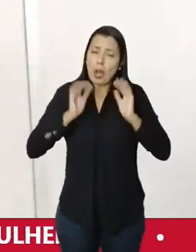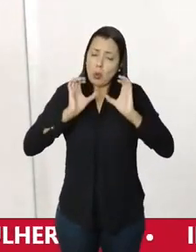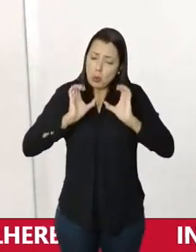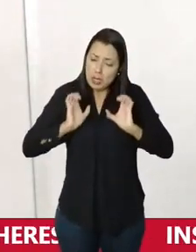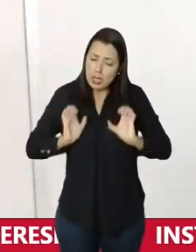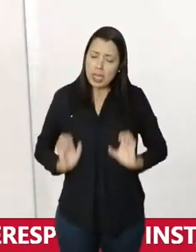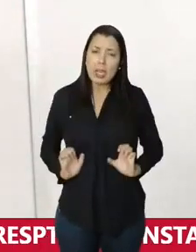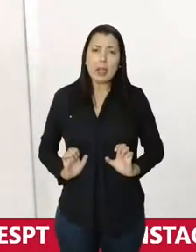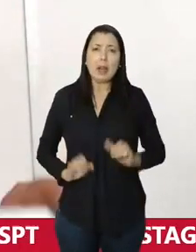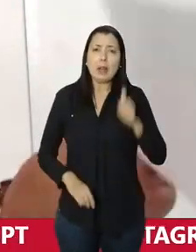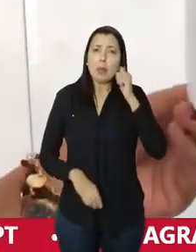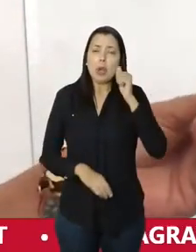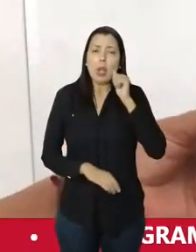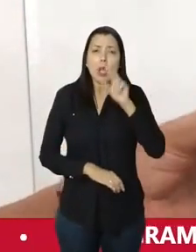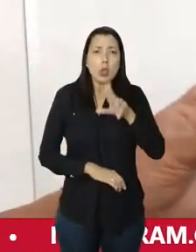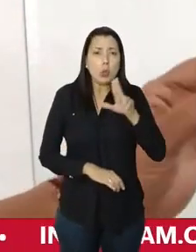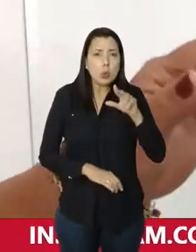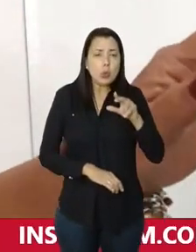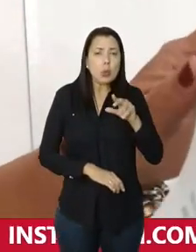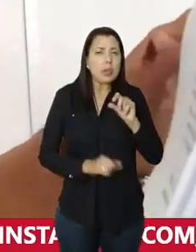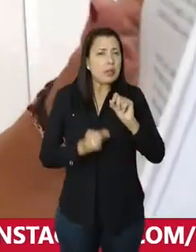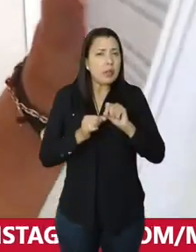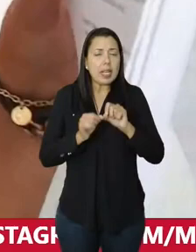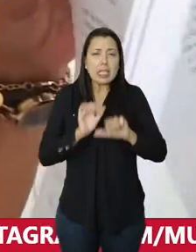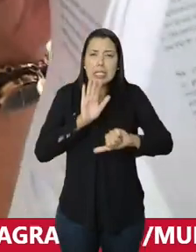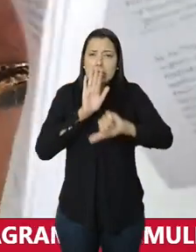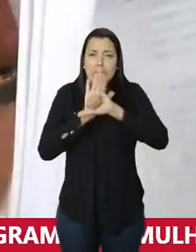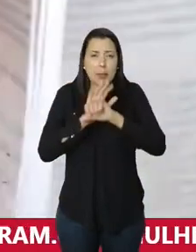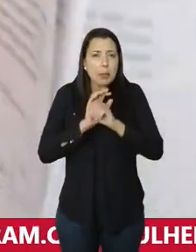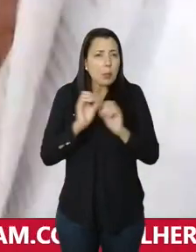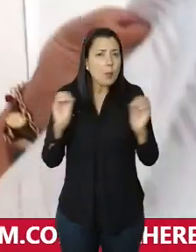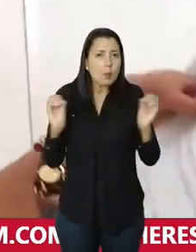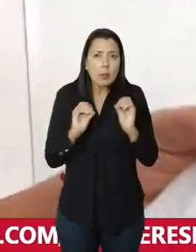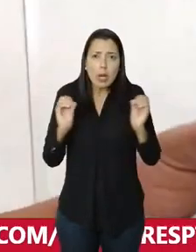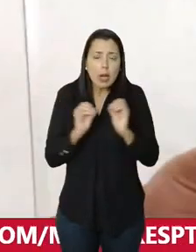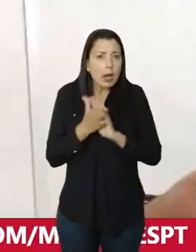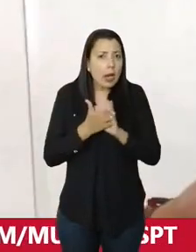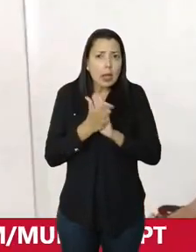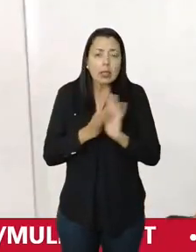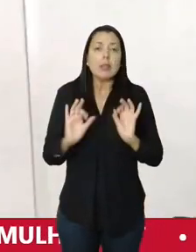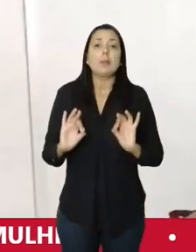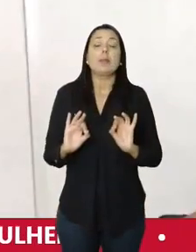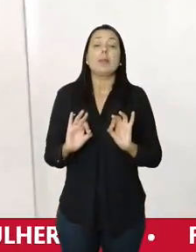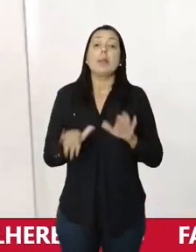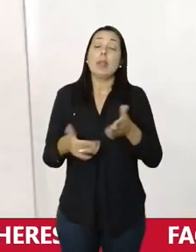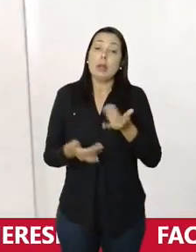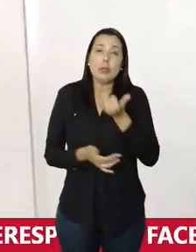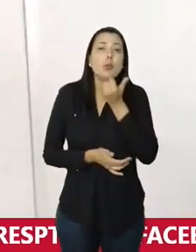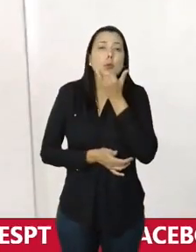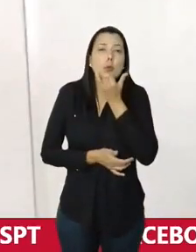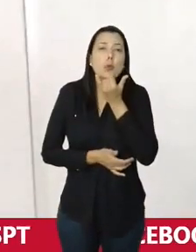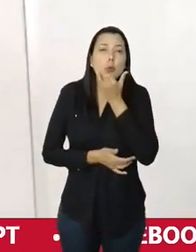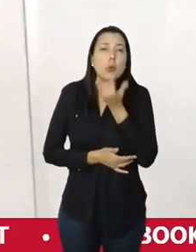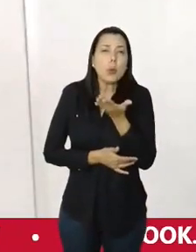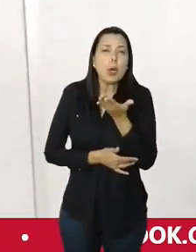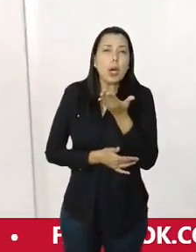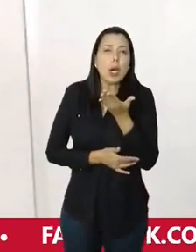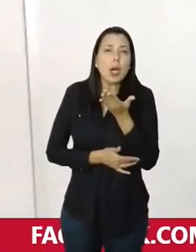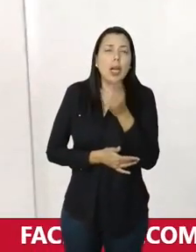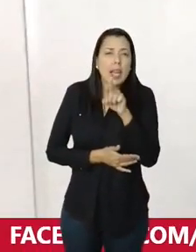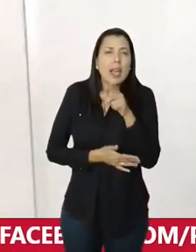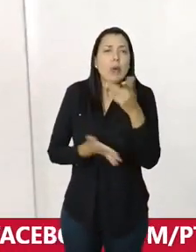uma mulher que nunca cometeu crime de responsabilidade. Desculpem-me, isso